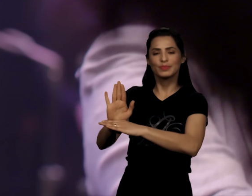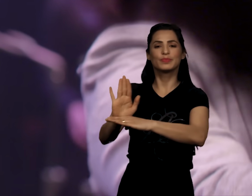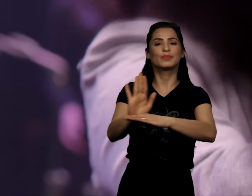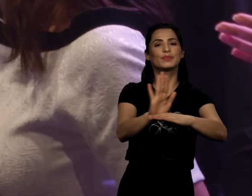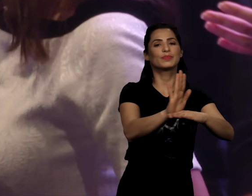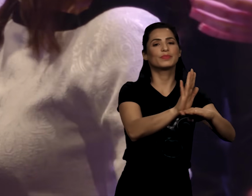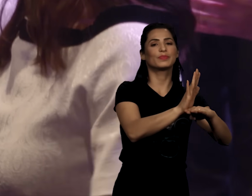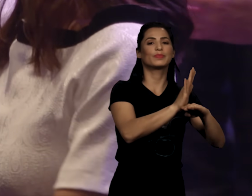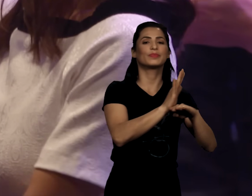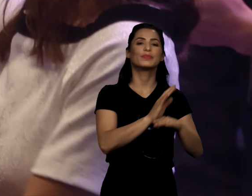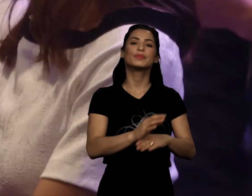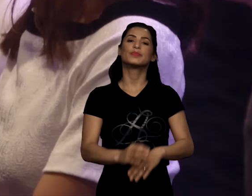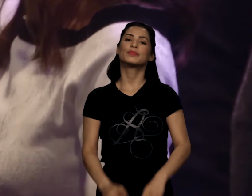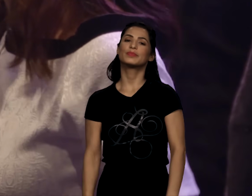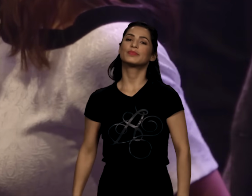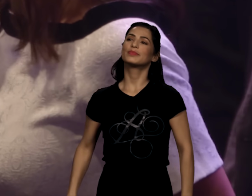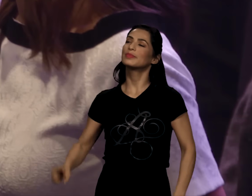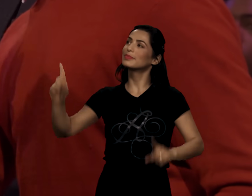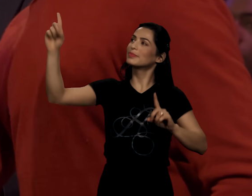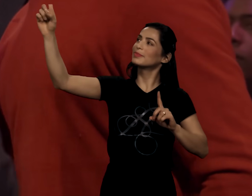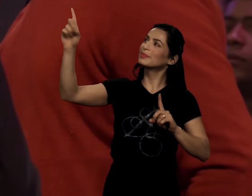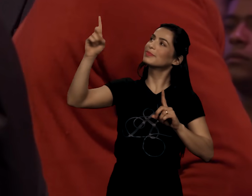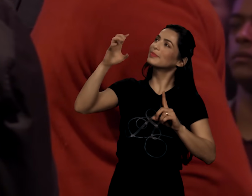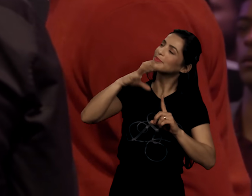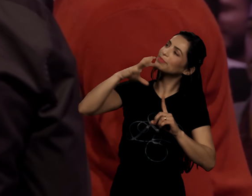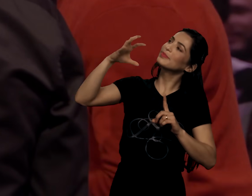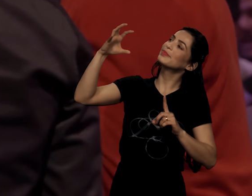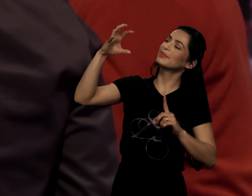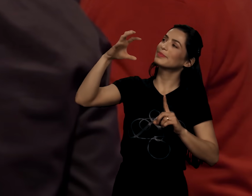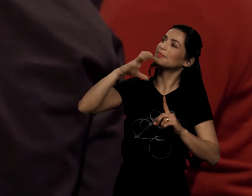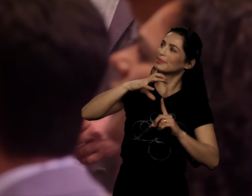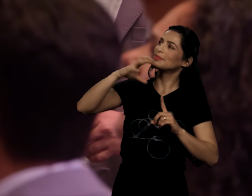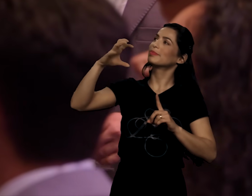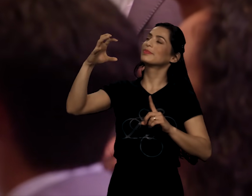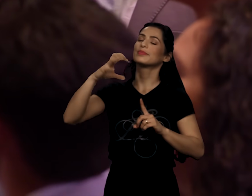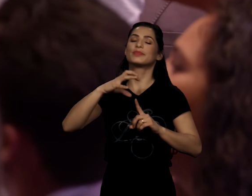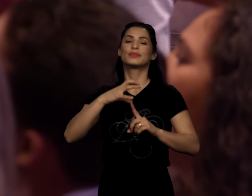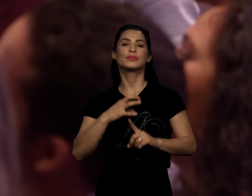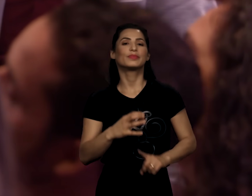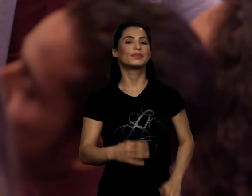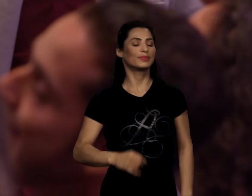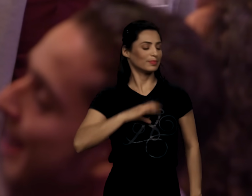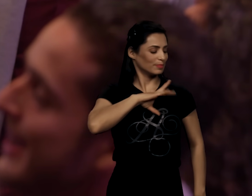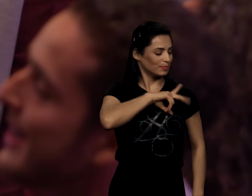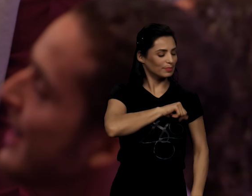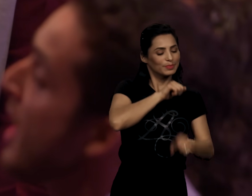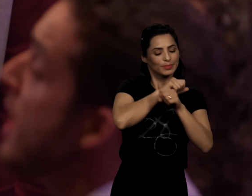Queremos